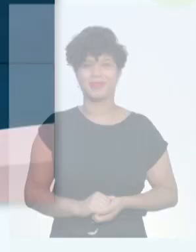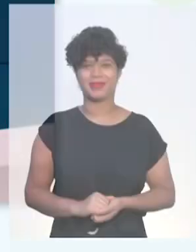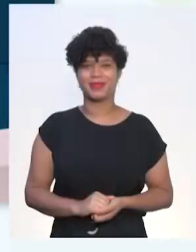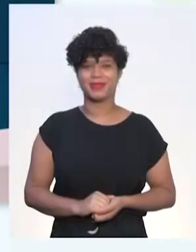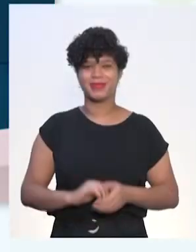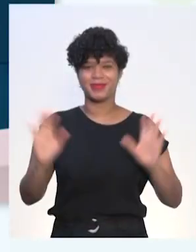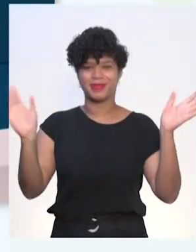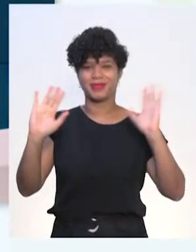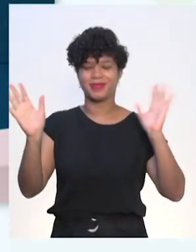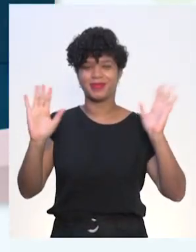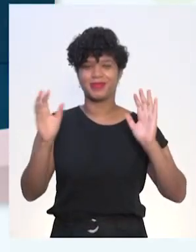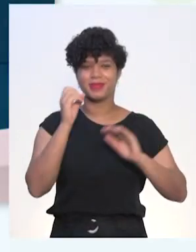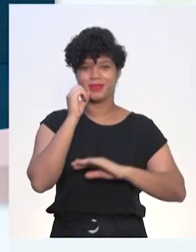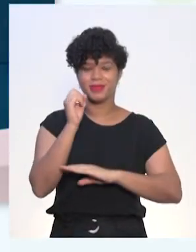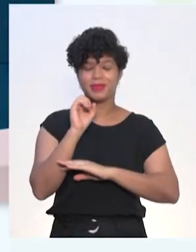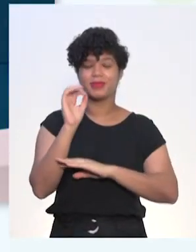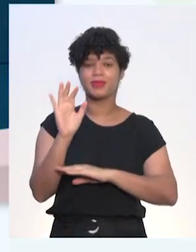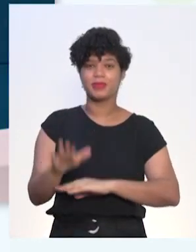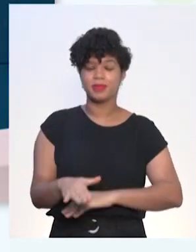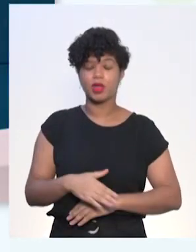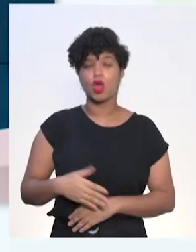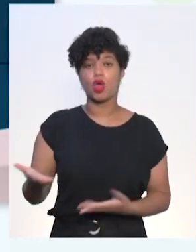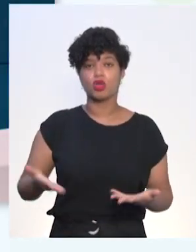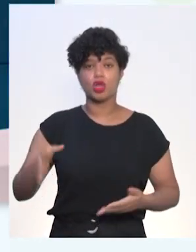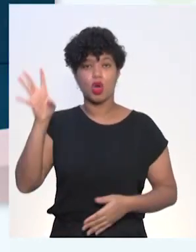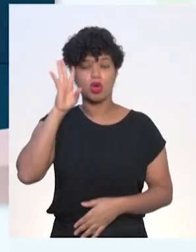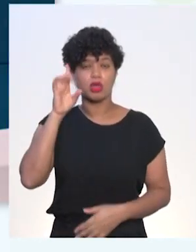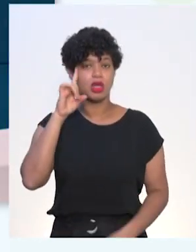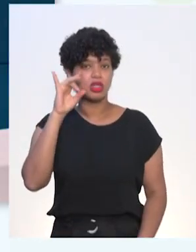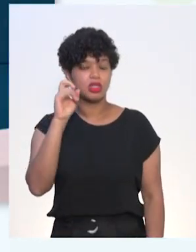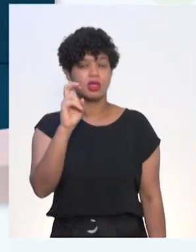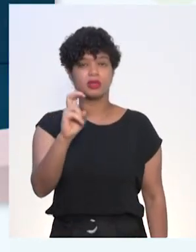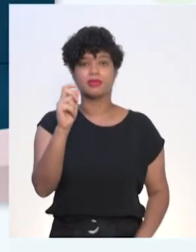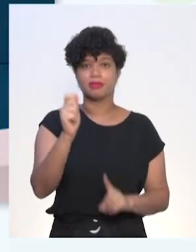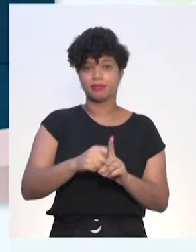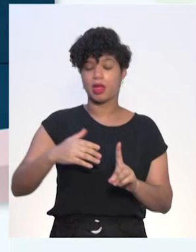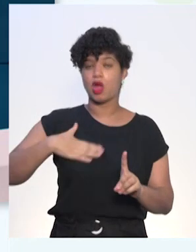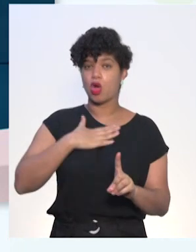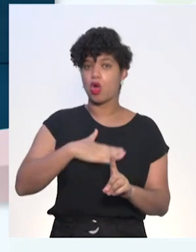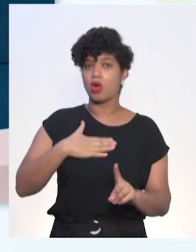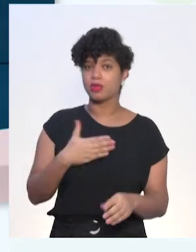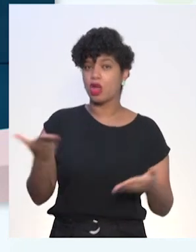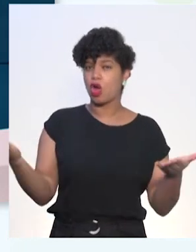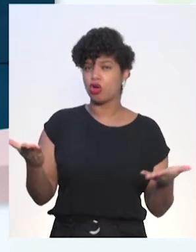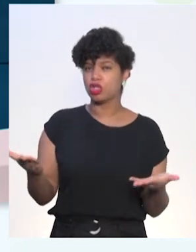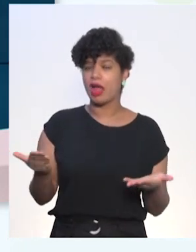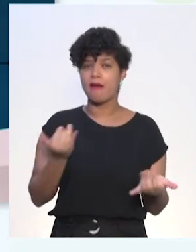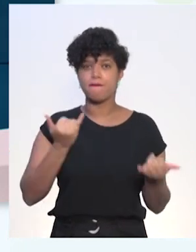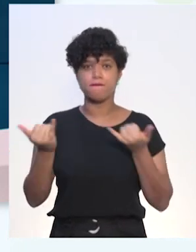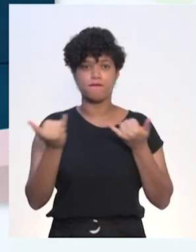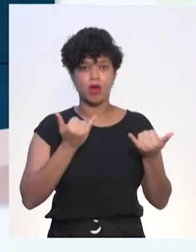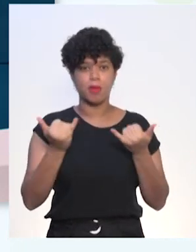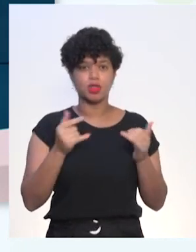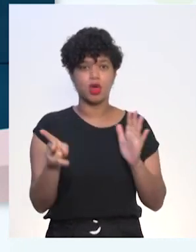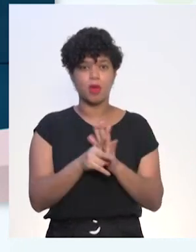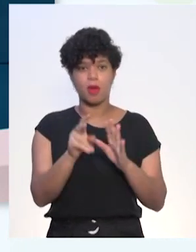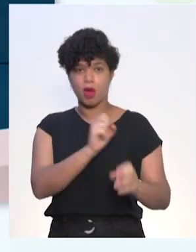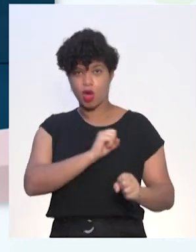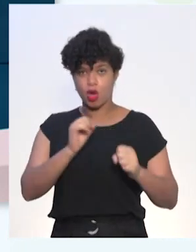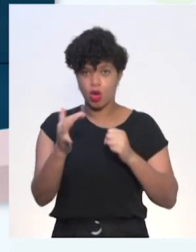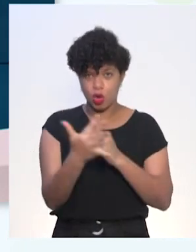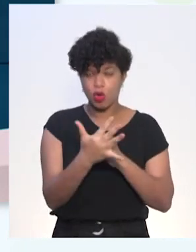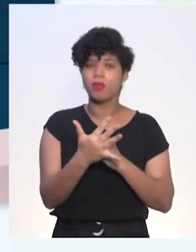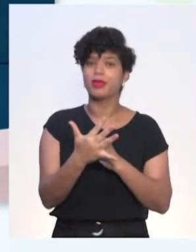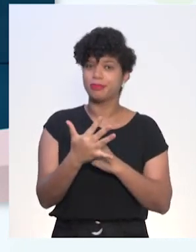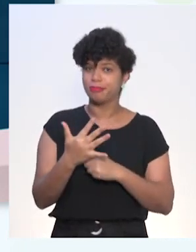o Olá boa tarde hoje é quarta-feira dia cinco de agosto o sensor a traz as últimas informações desta pandemia da cor